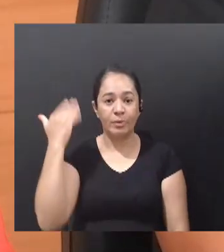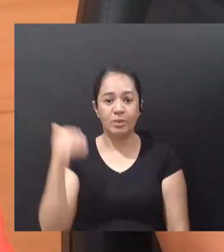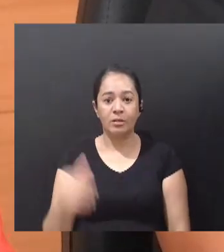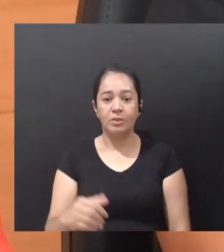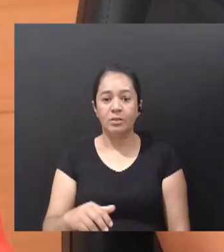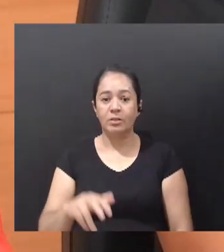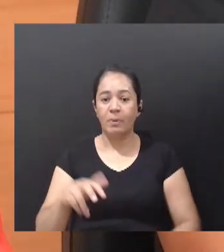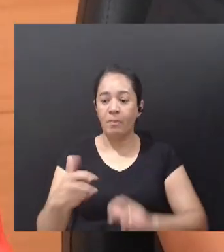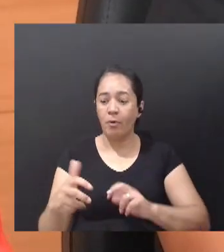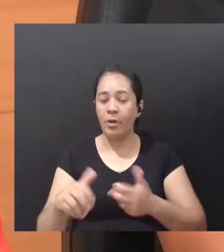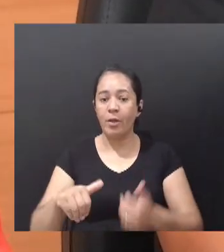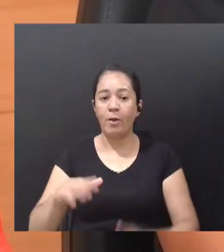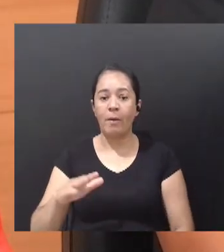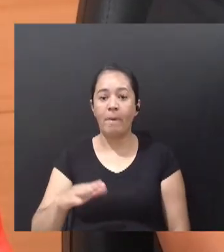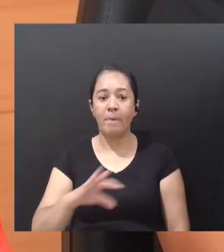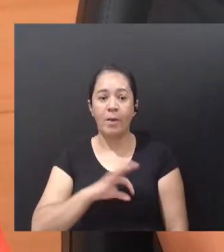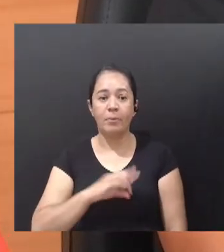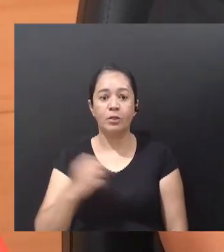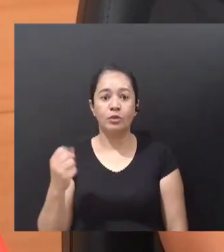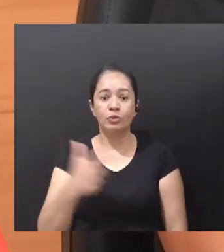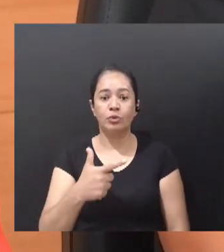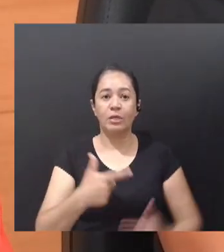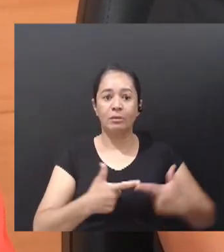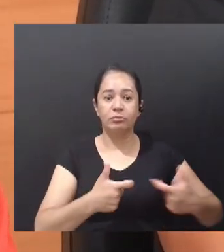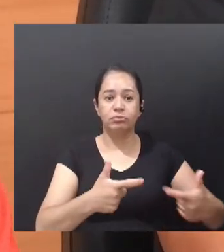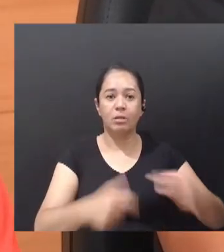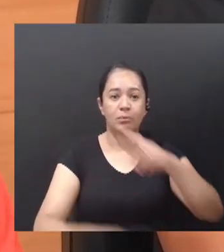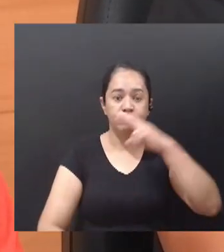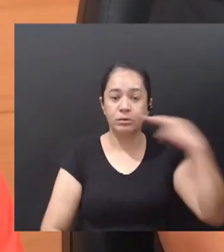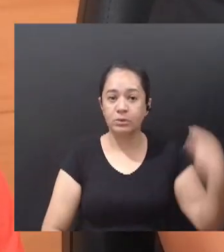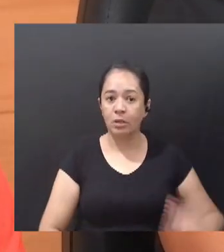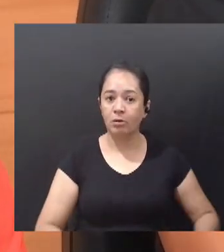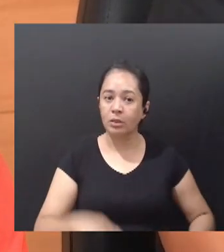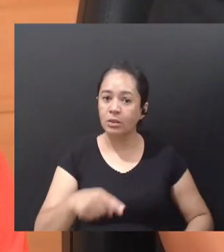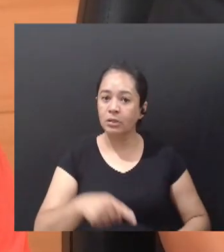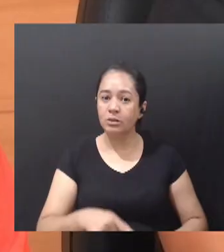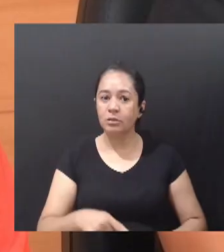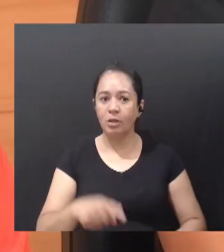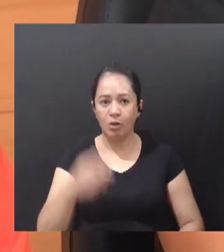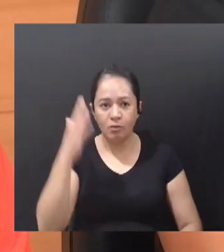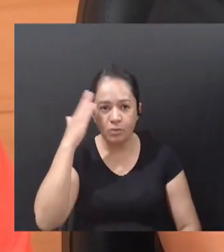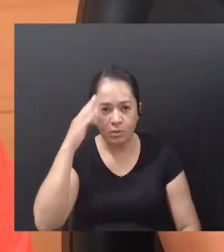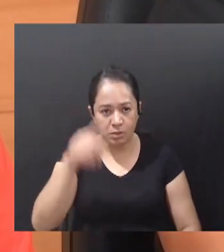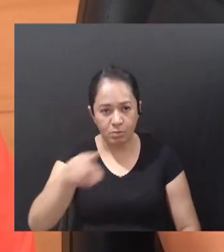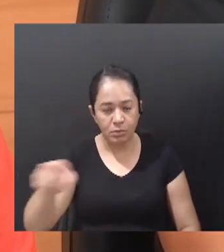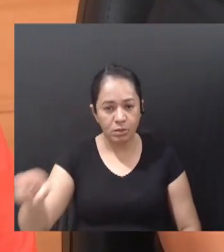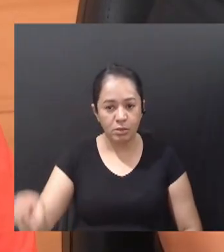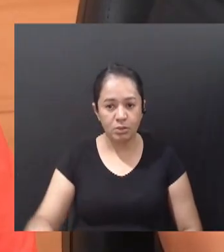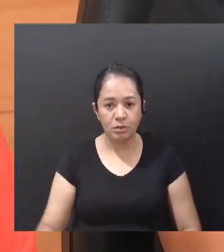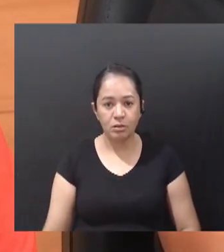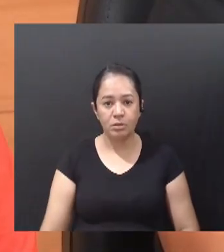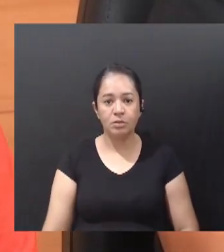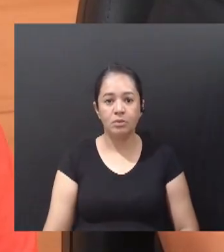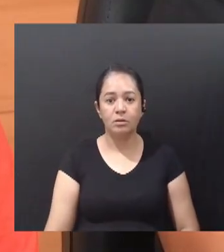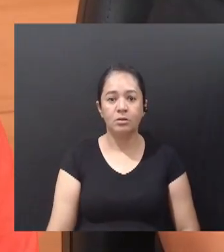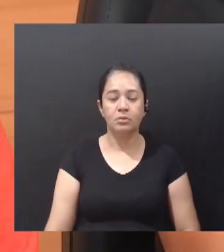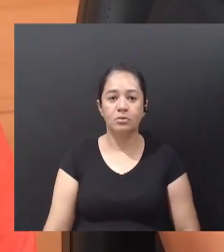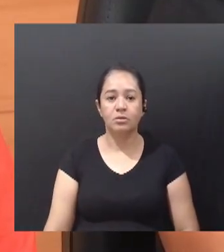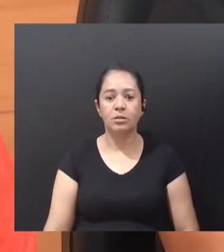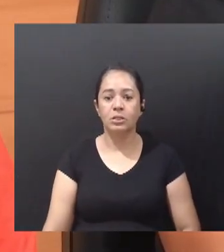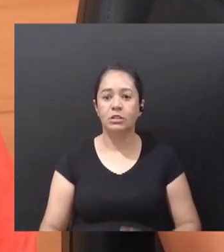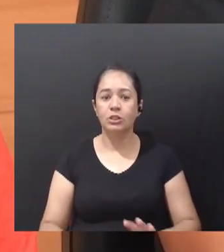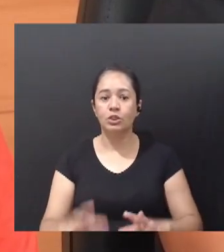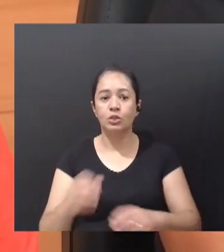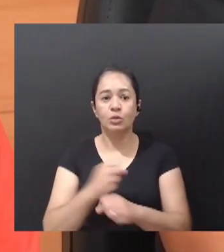civis aqui no Brasil do que na guerra da Ucrânia, para se ter ideia. E isso todos os